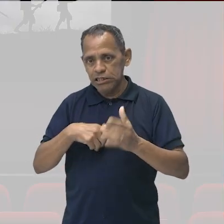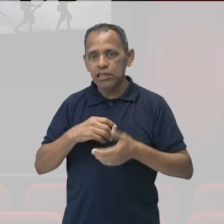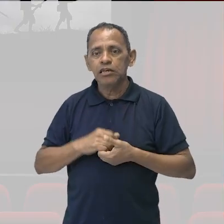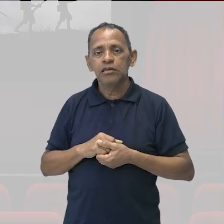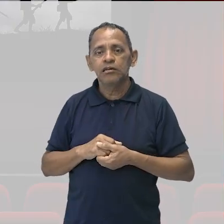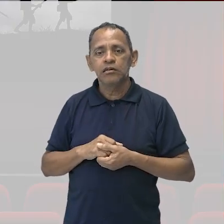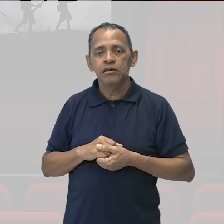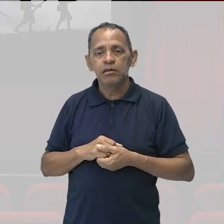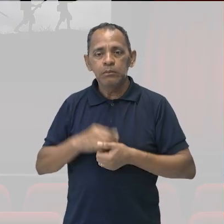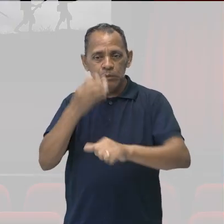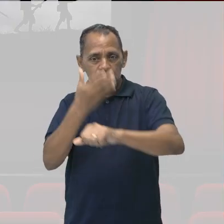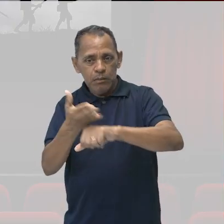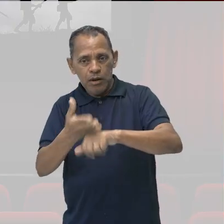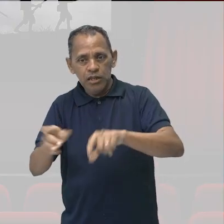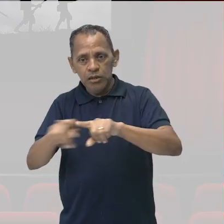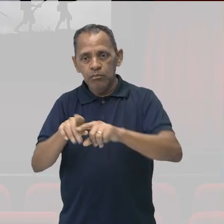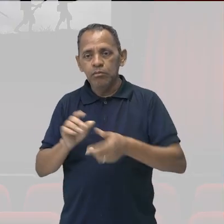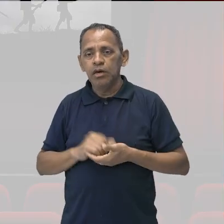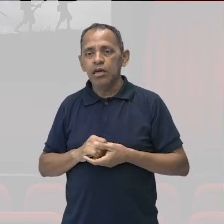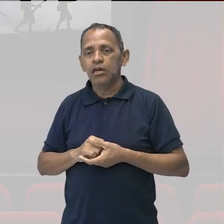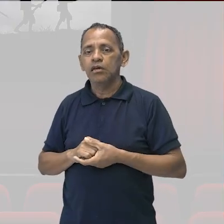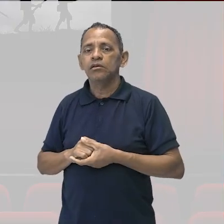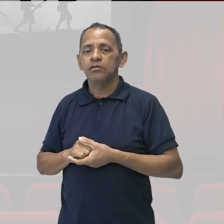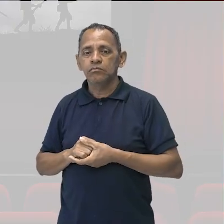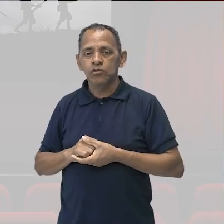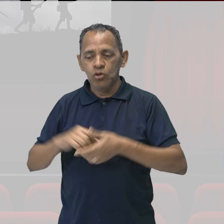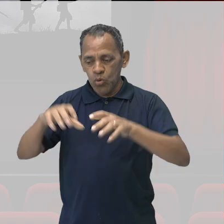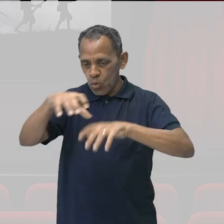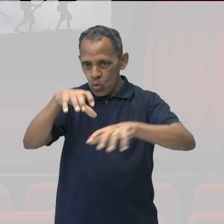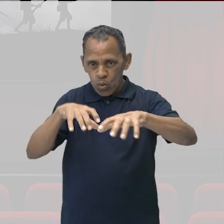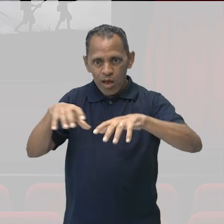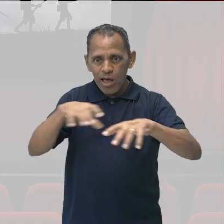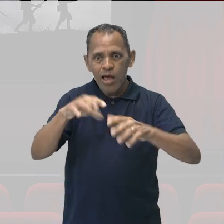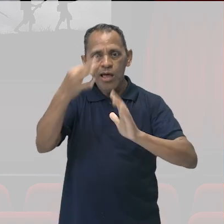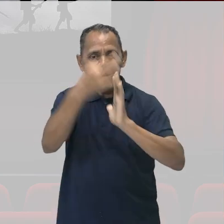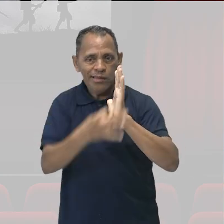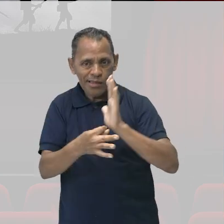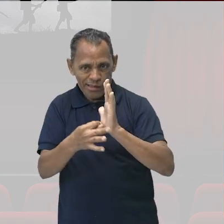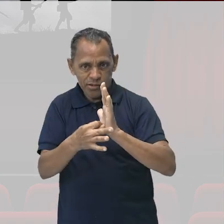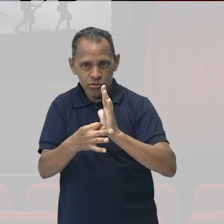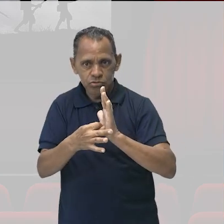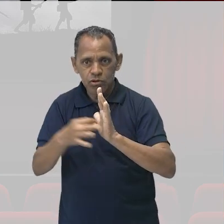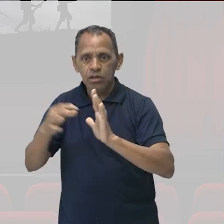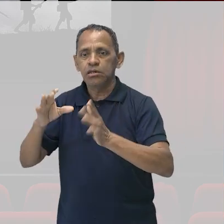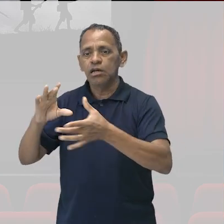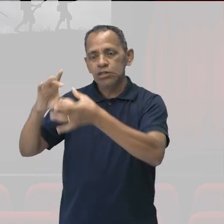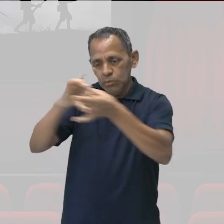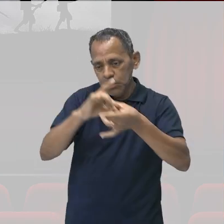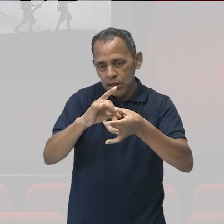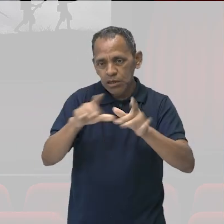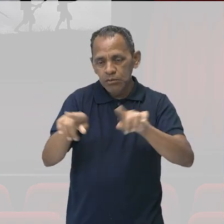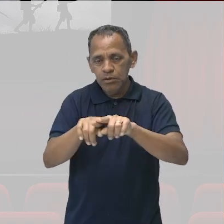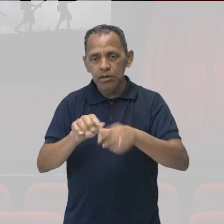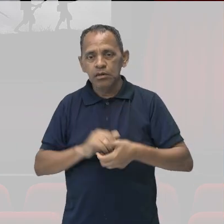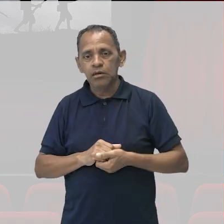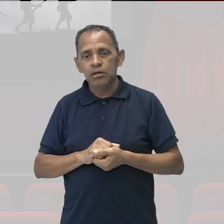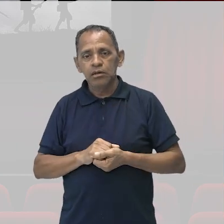pós-moderno. Caracteriza-se pela fragmentação, a intertextualidade,